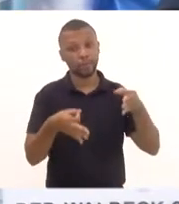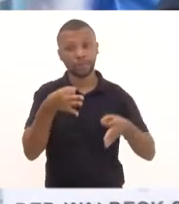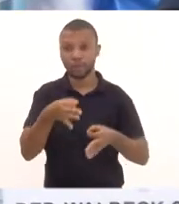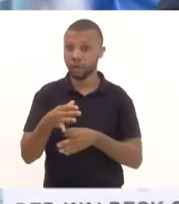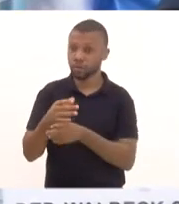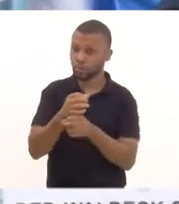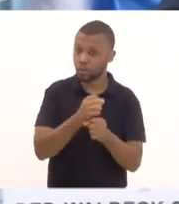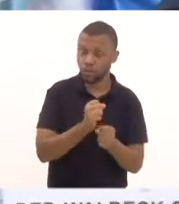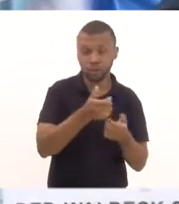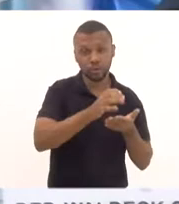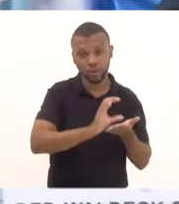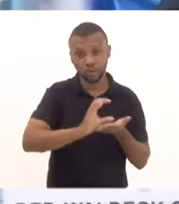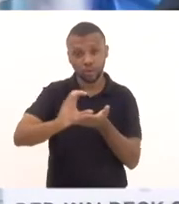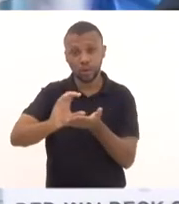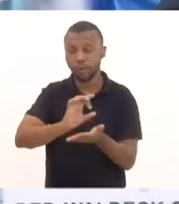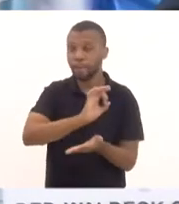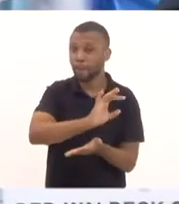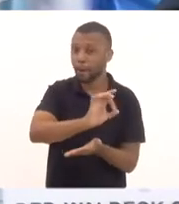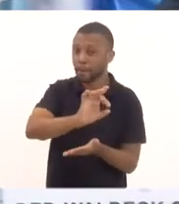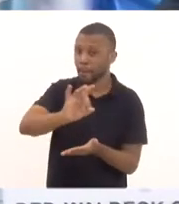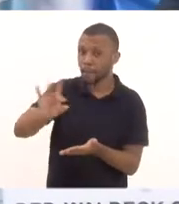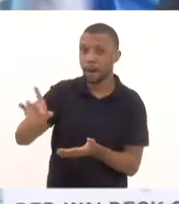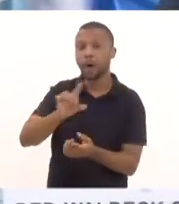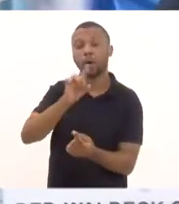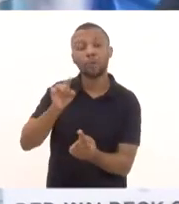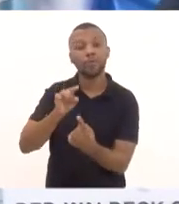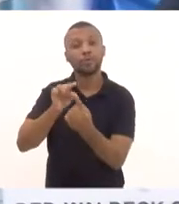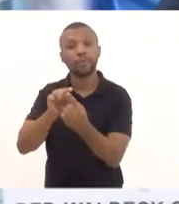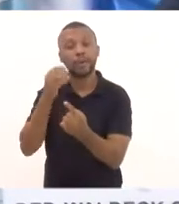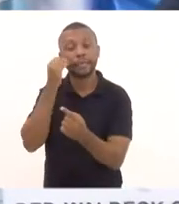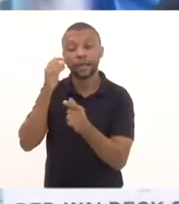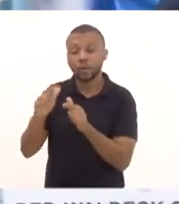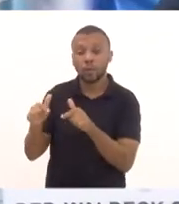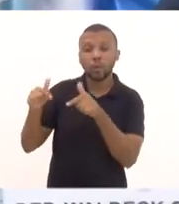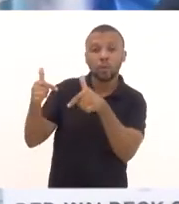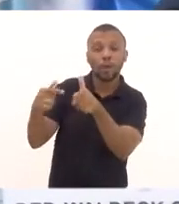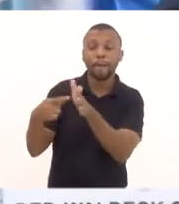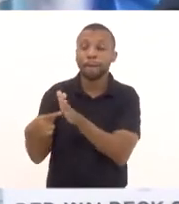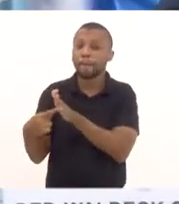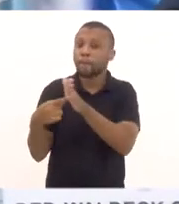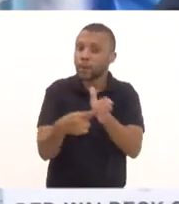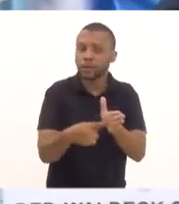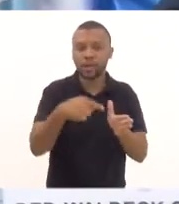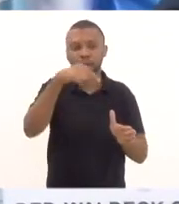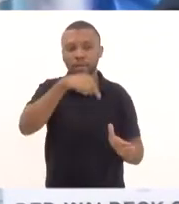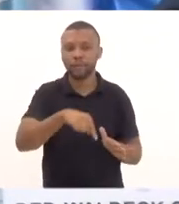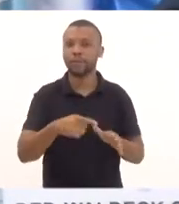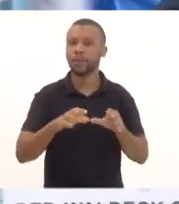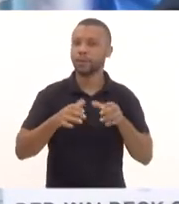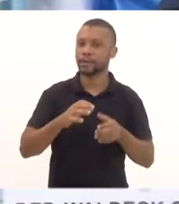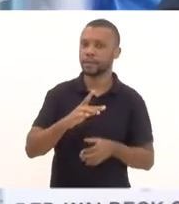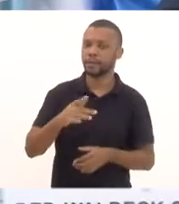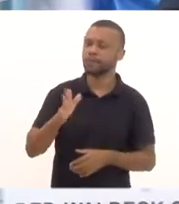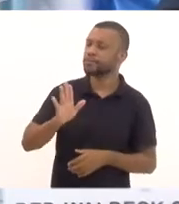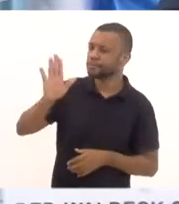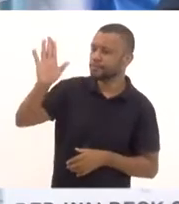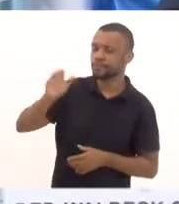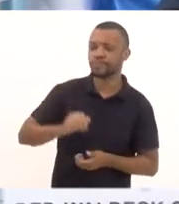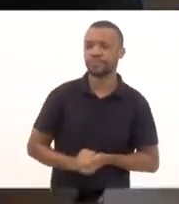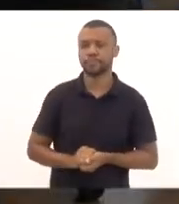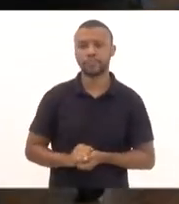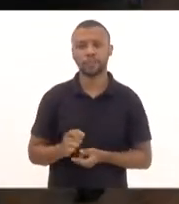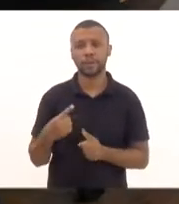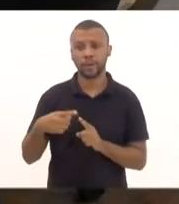respectivos demais ossos responsável pela tomada de providências a ponta a CPI Presidente pois não a cada